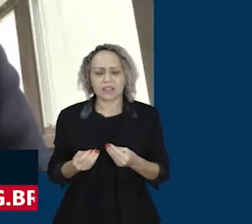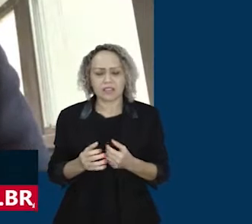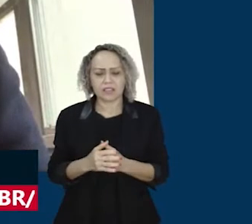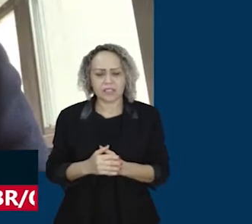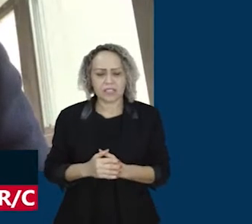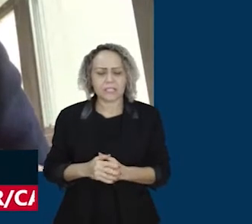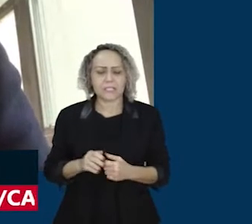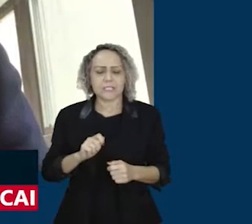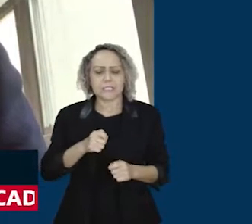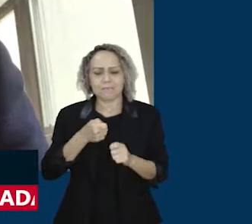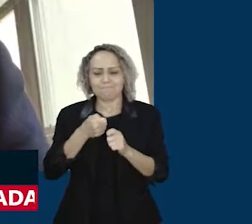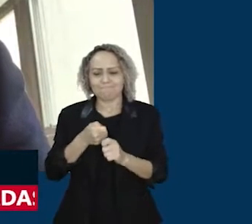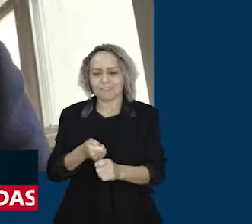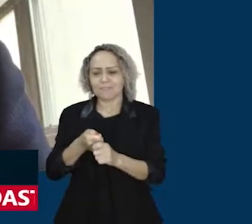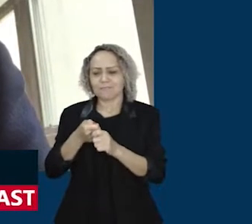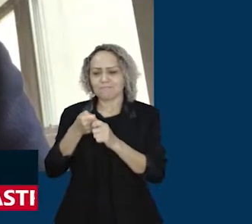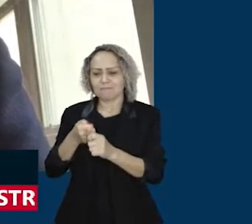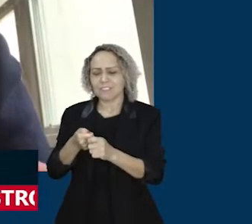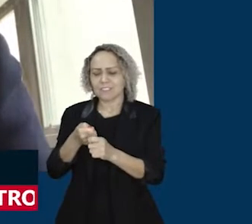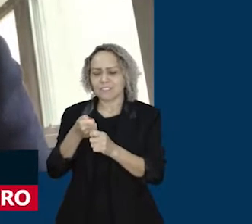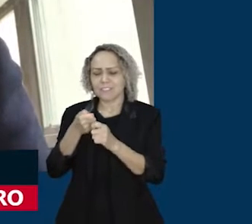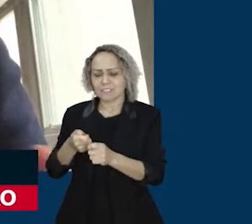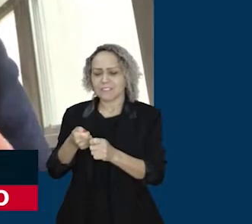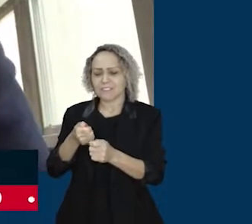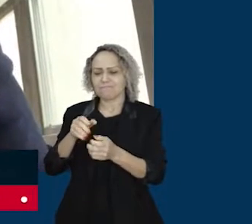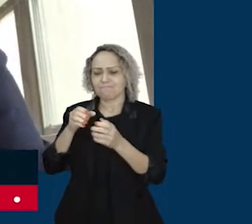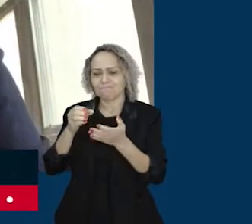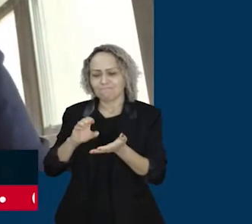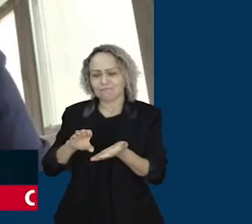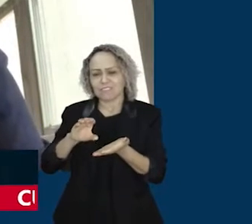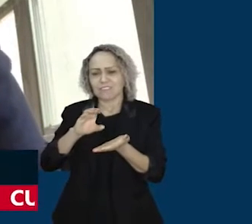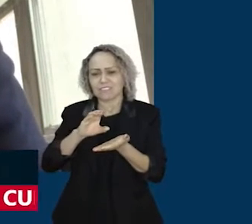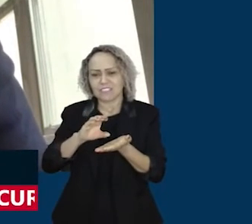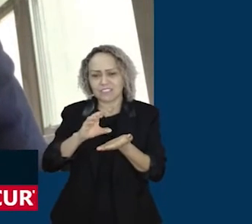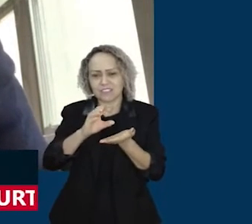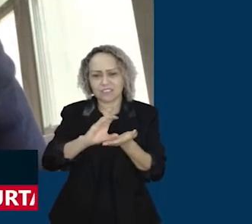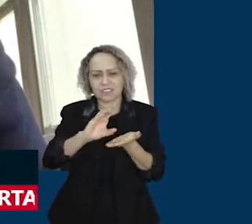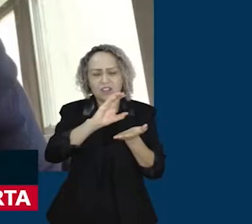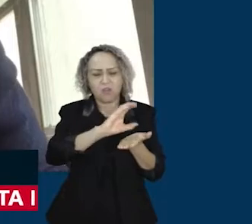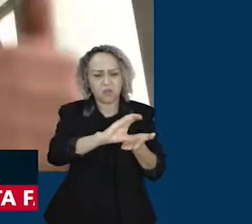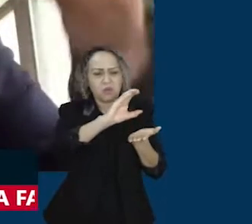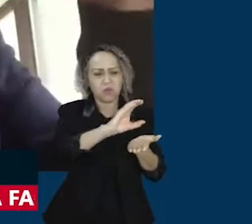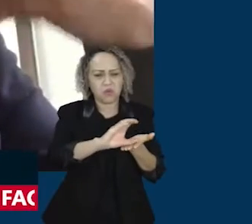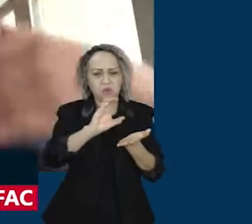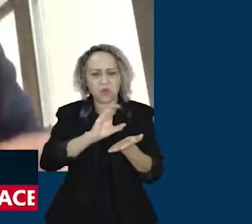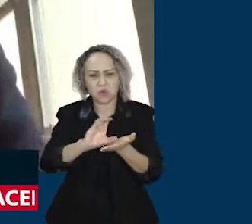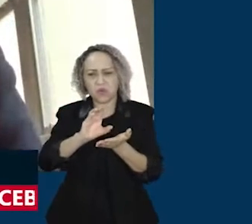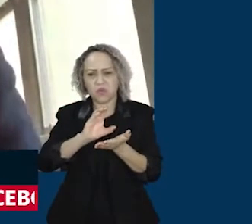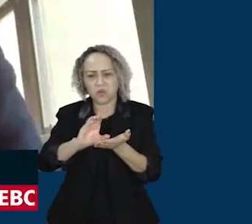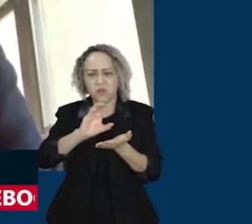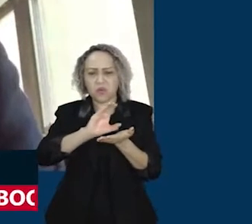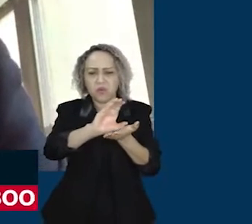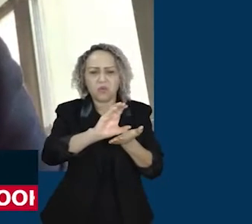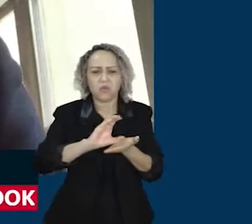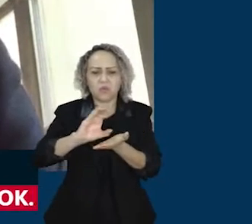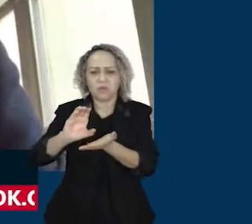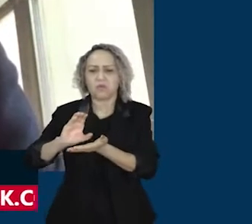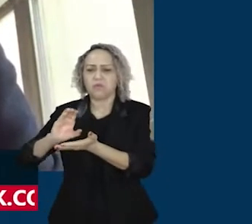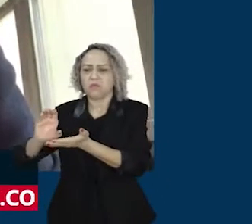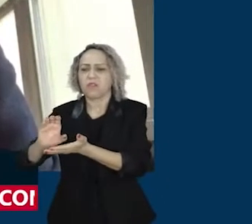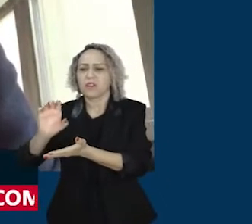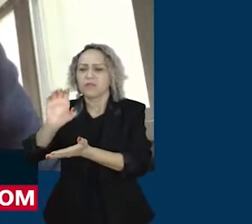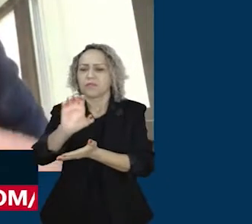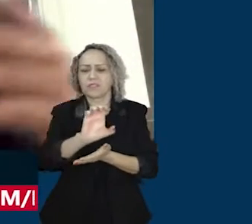de ataque aos orçamentos dos estados, porque a gente sabe que Bolsonaro tem essa implicância desde a época do Covid com